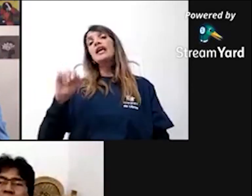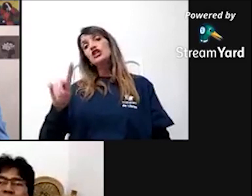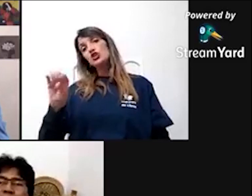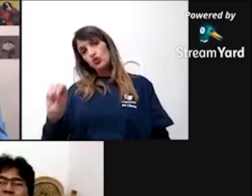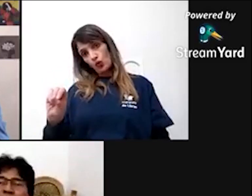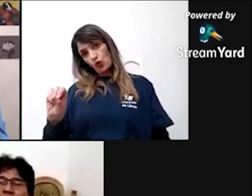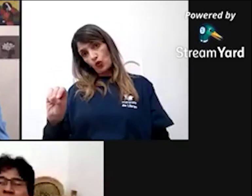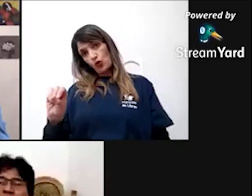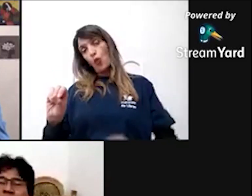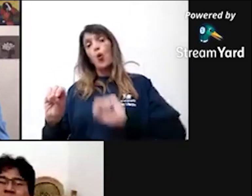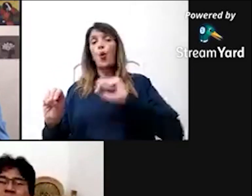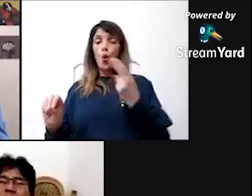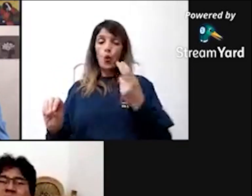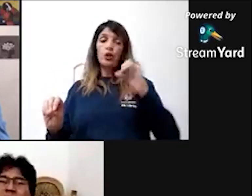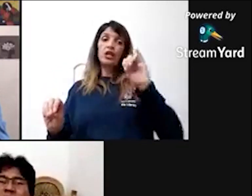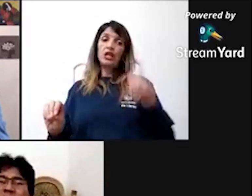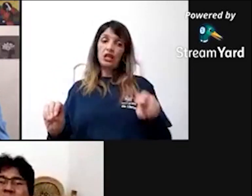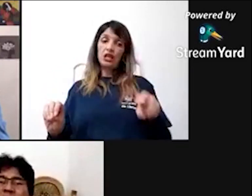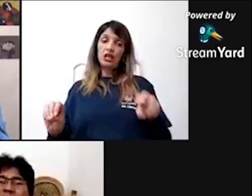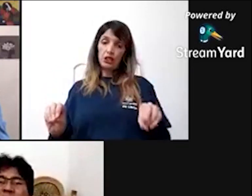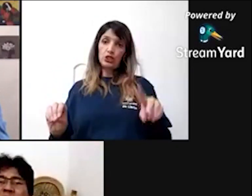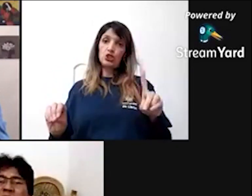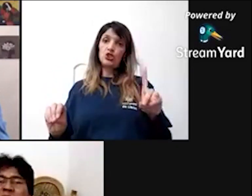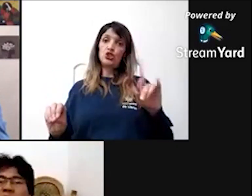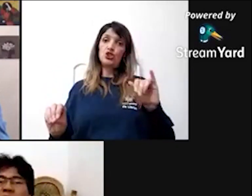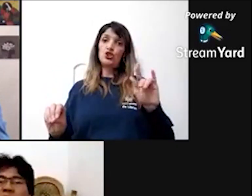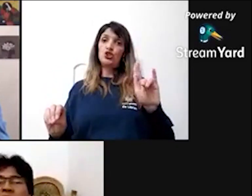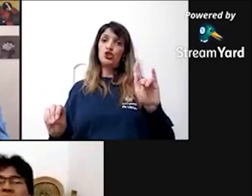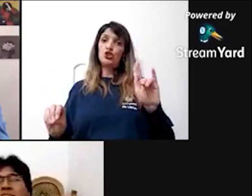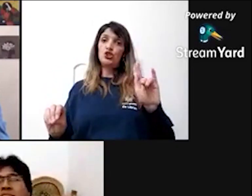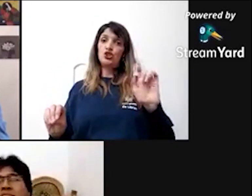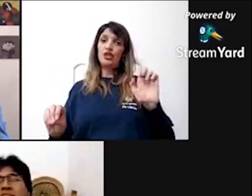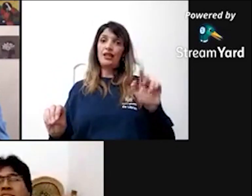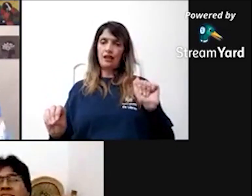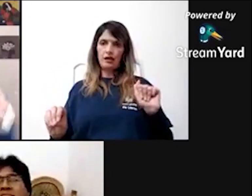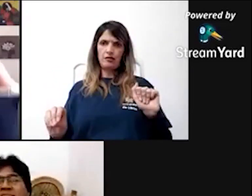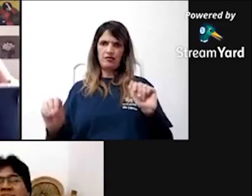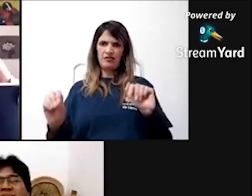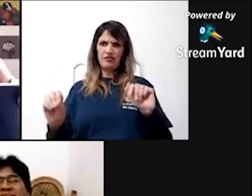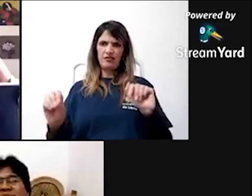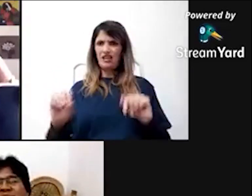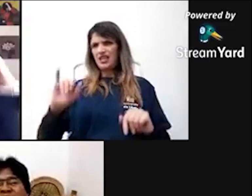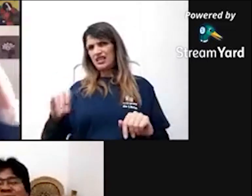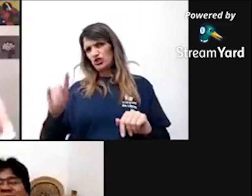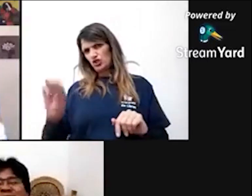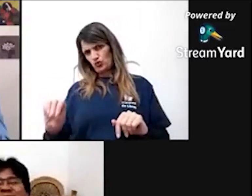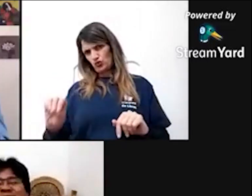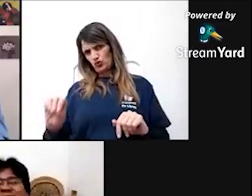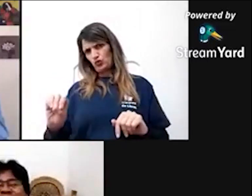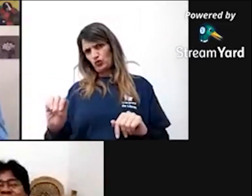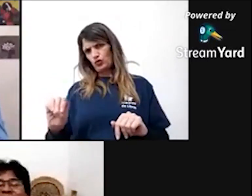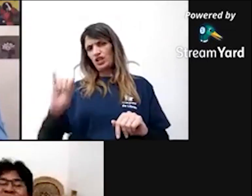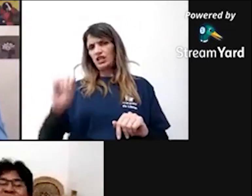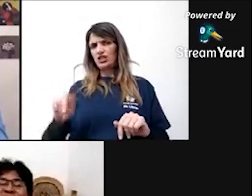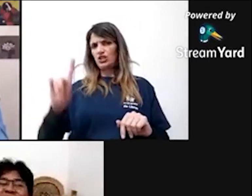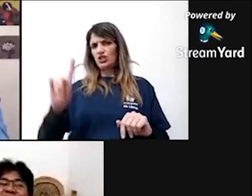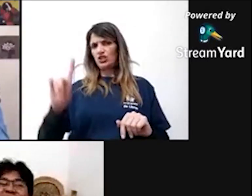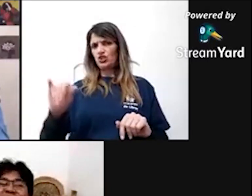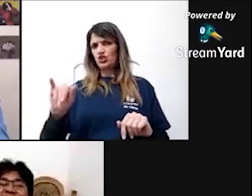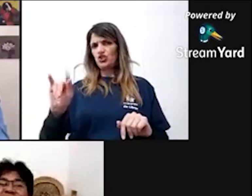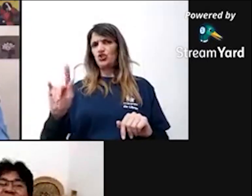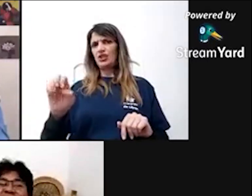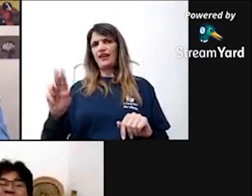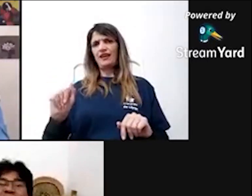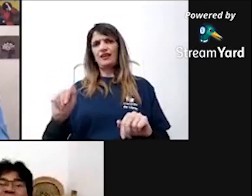o Daniel não pode ser considerado índio, porque índio e indígena são palavras diferentes. O Daniel pode